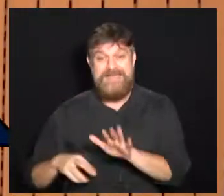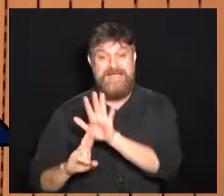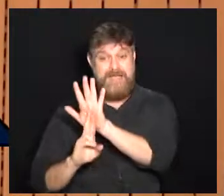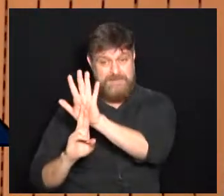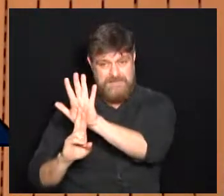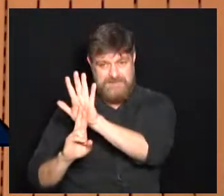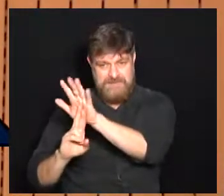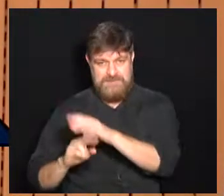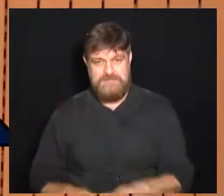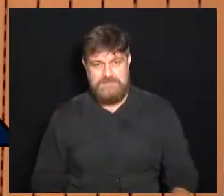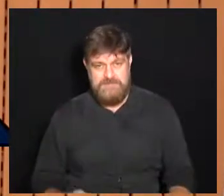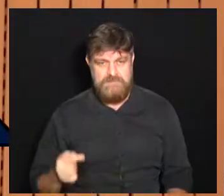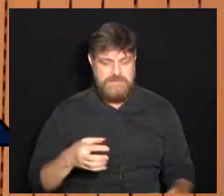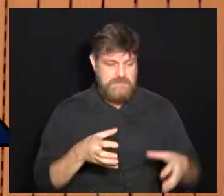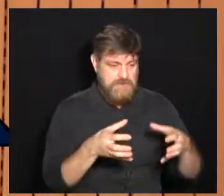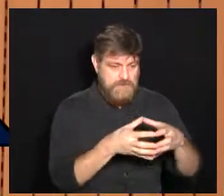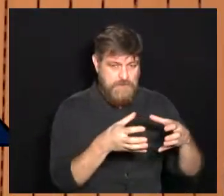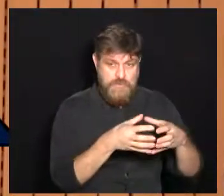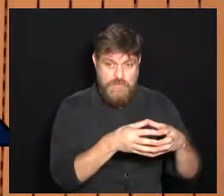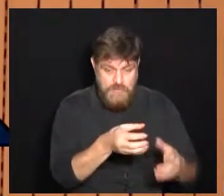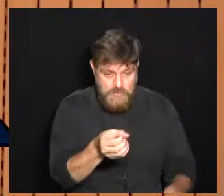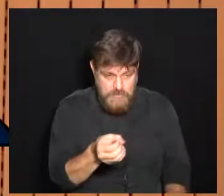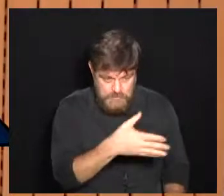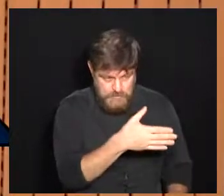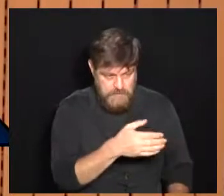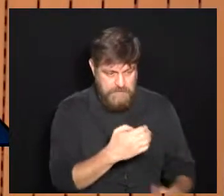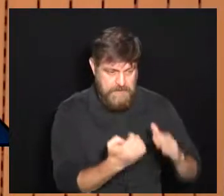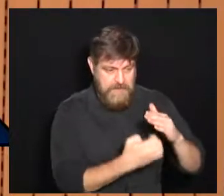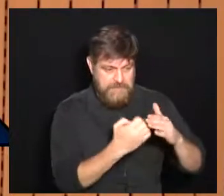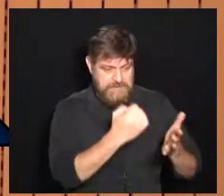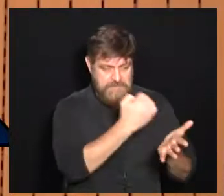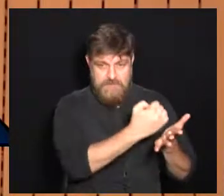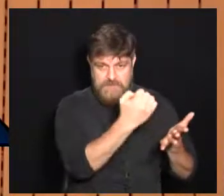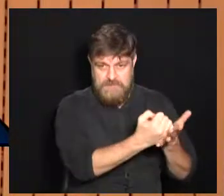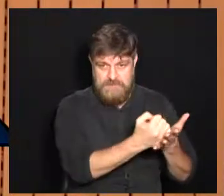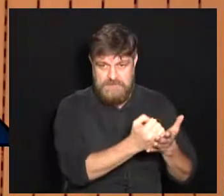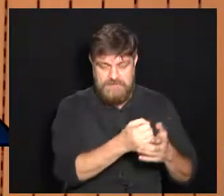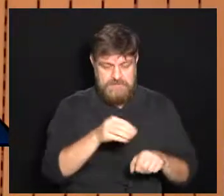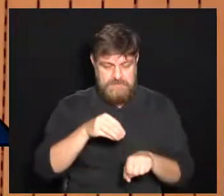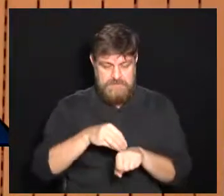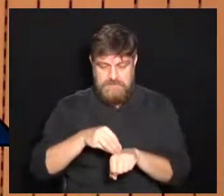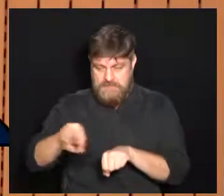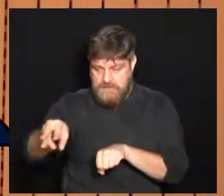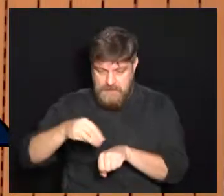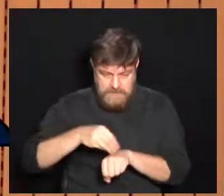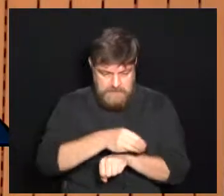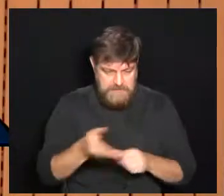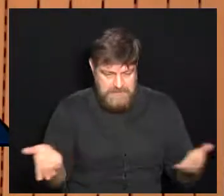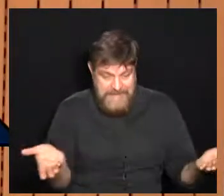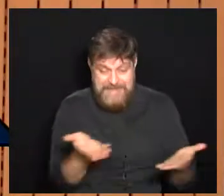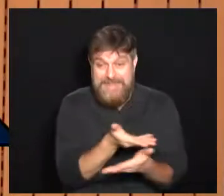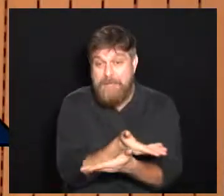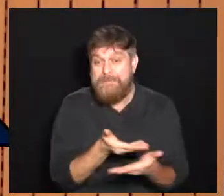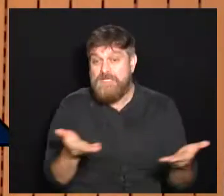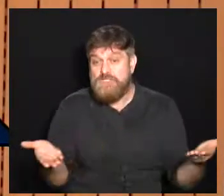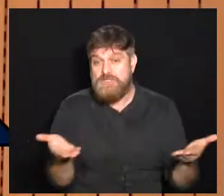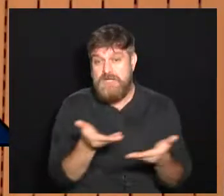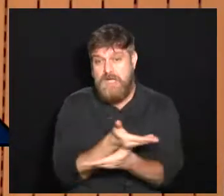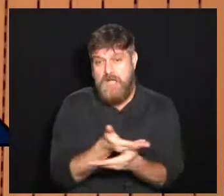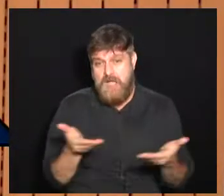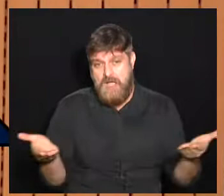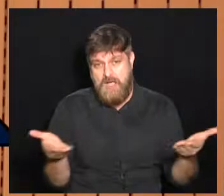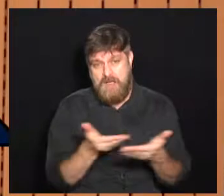representações, e a nova entidade contratada. Sim. Né, a gente deveria intermediar essa conversa no sentido de que